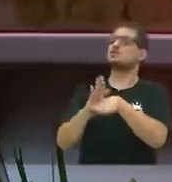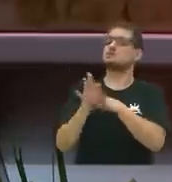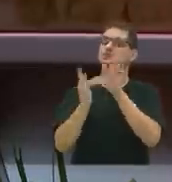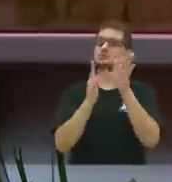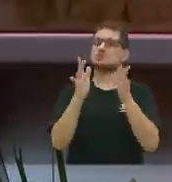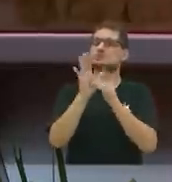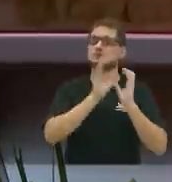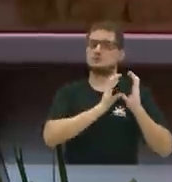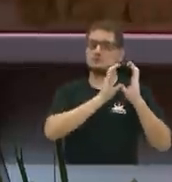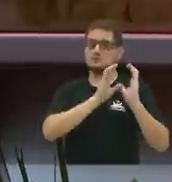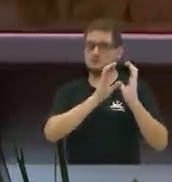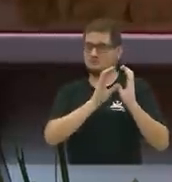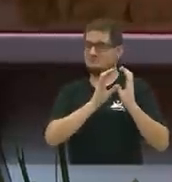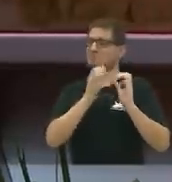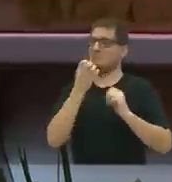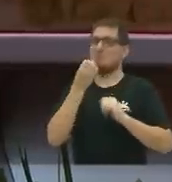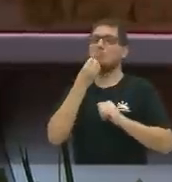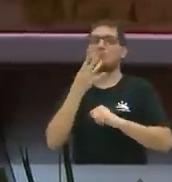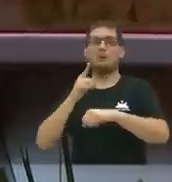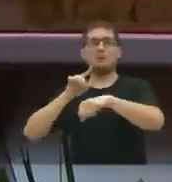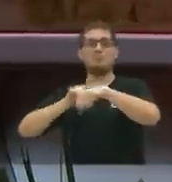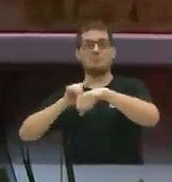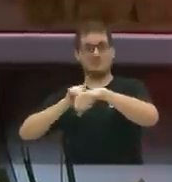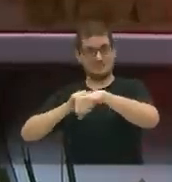Bendita hora, né, Simão de Cirene?